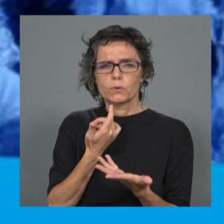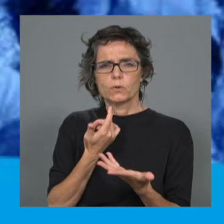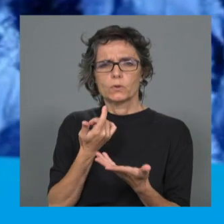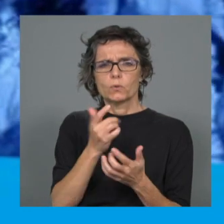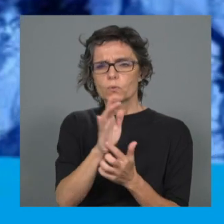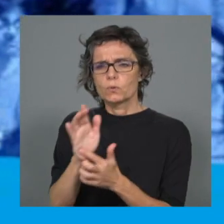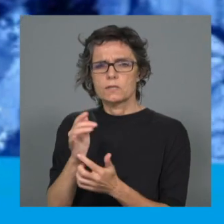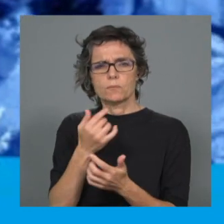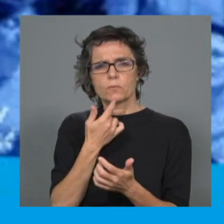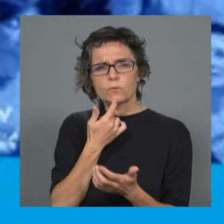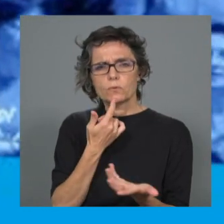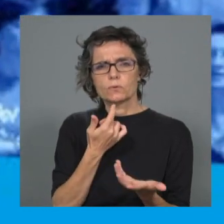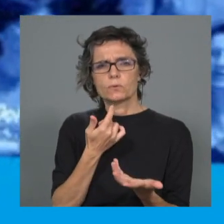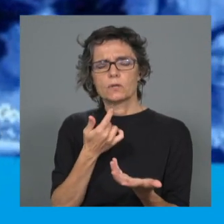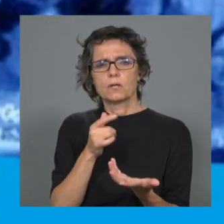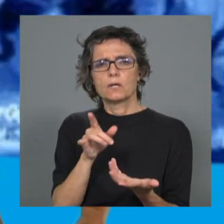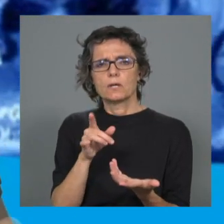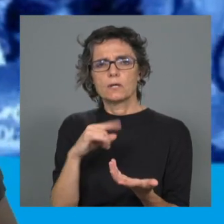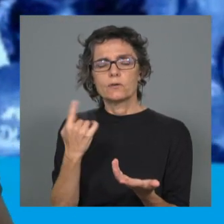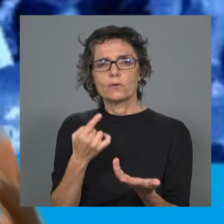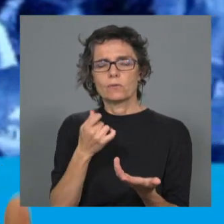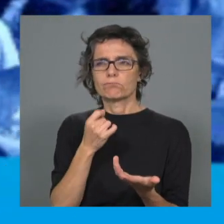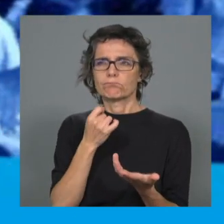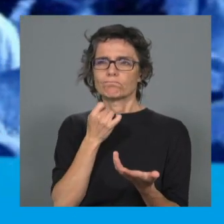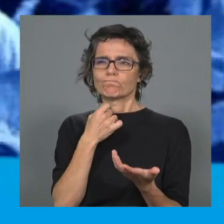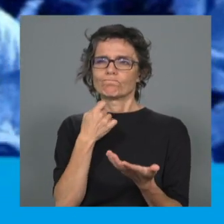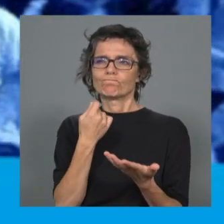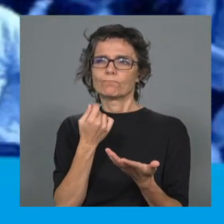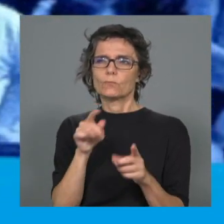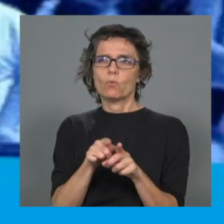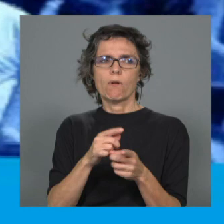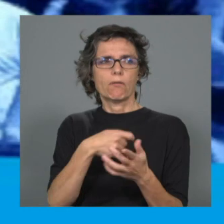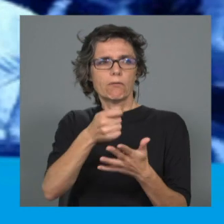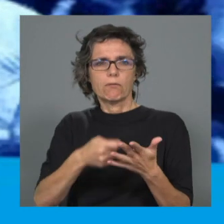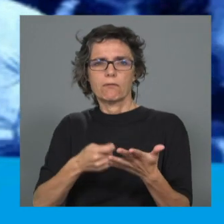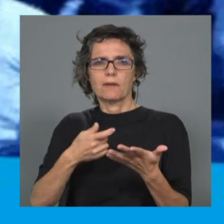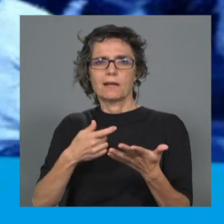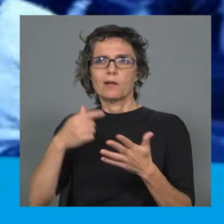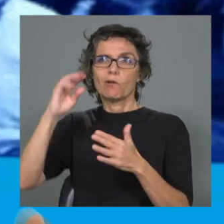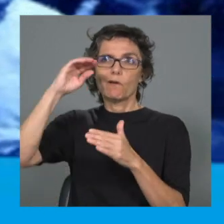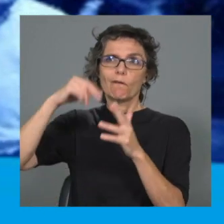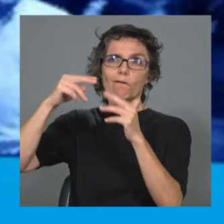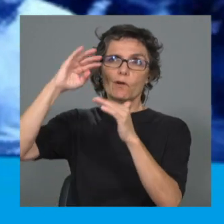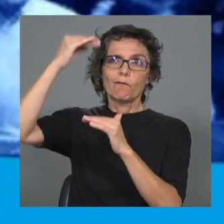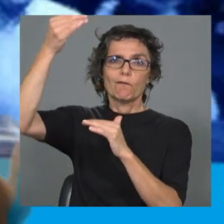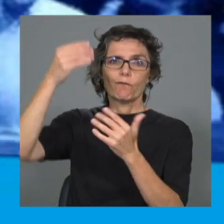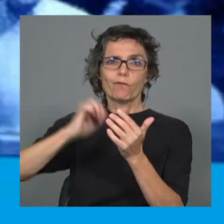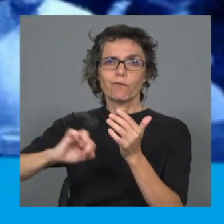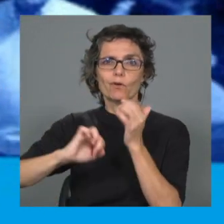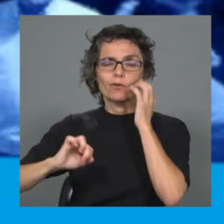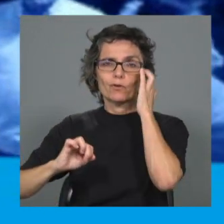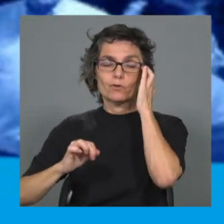exemplos também, podermos definir ou repensar aquilo que é o nosso propósito, e para